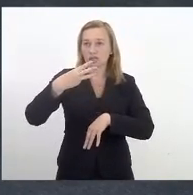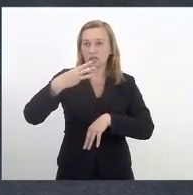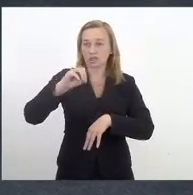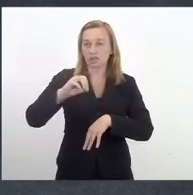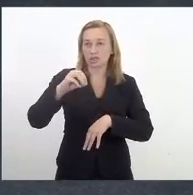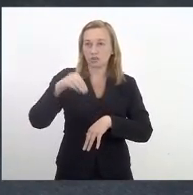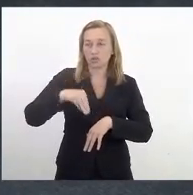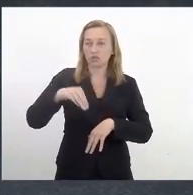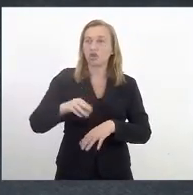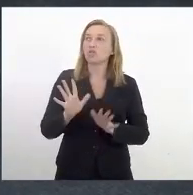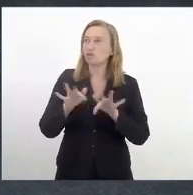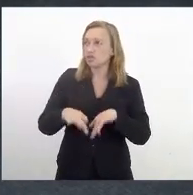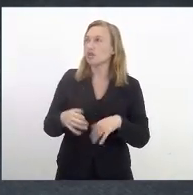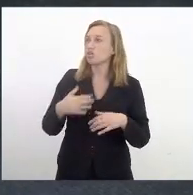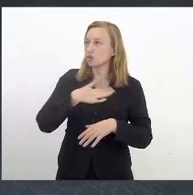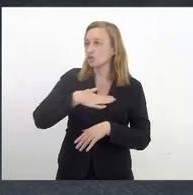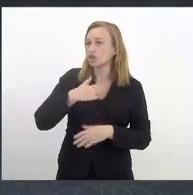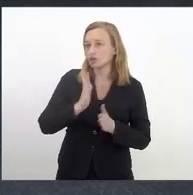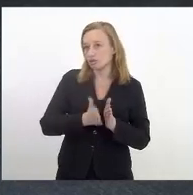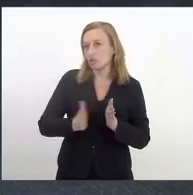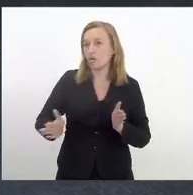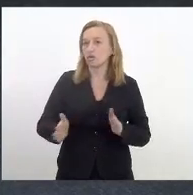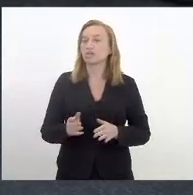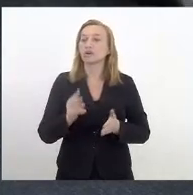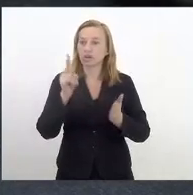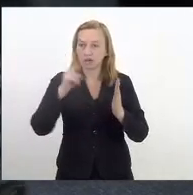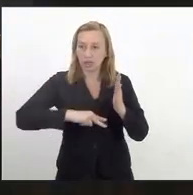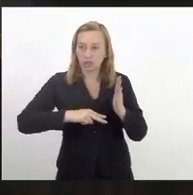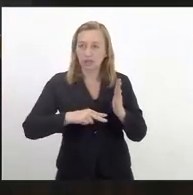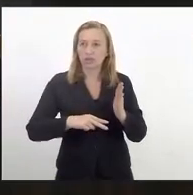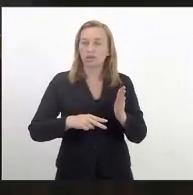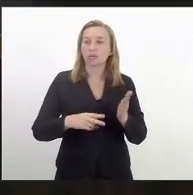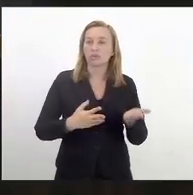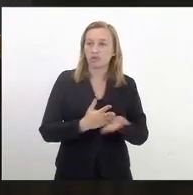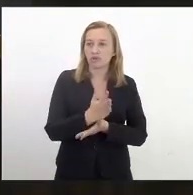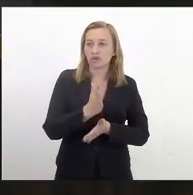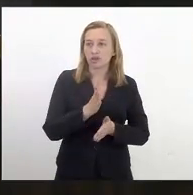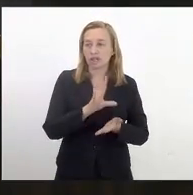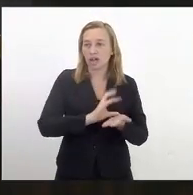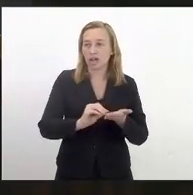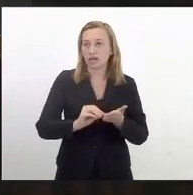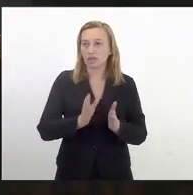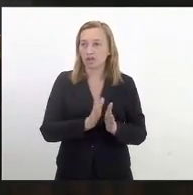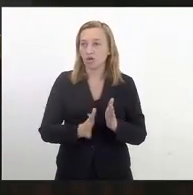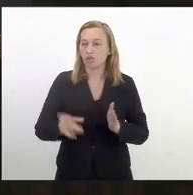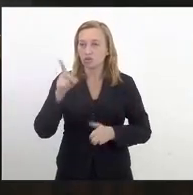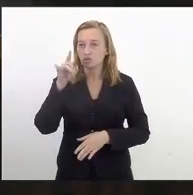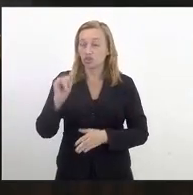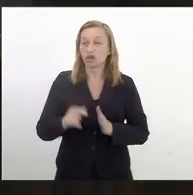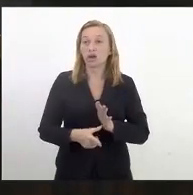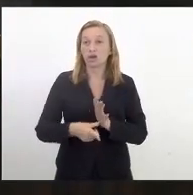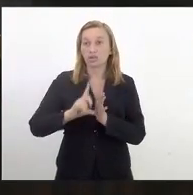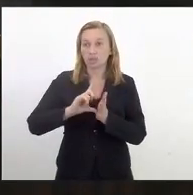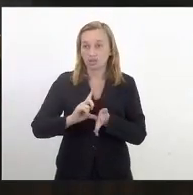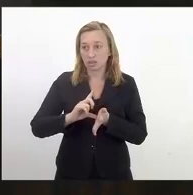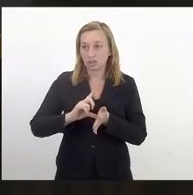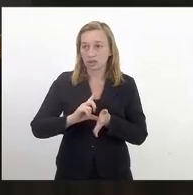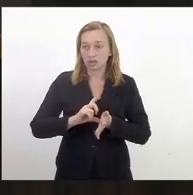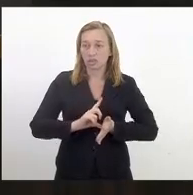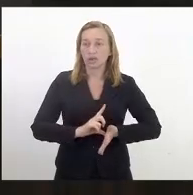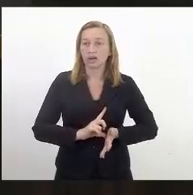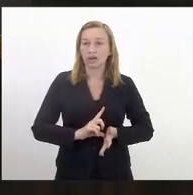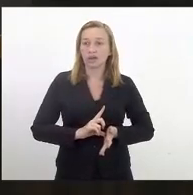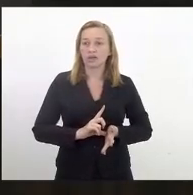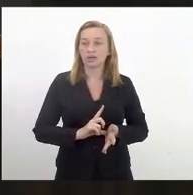presidente ao final Eu gostaria de um pela ordem lida e aprovada a ata passa-se a ordem do dia aí antes nós